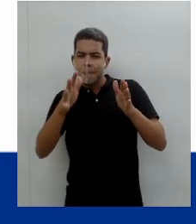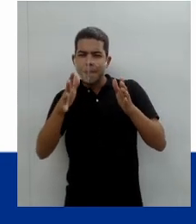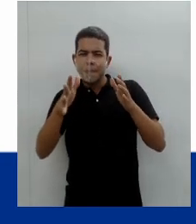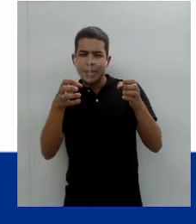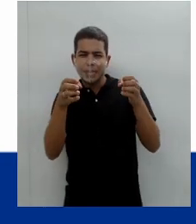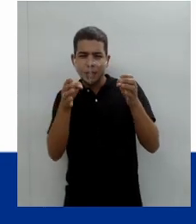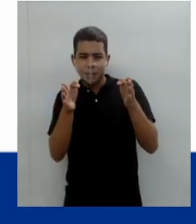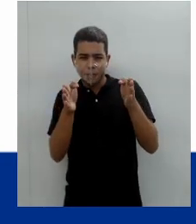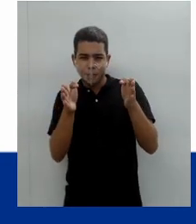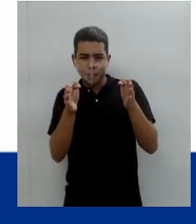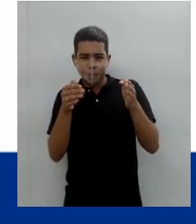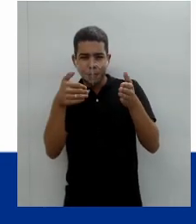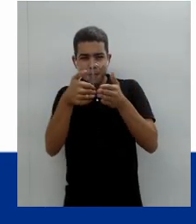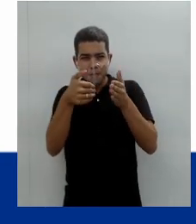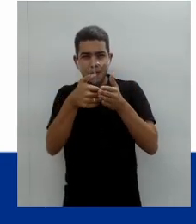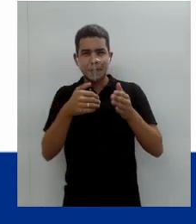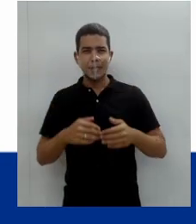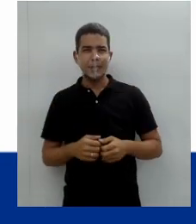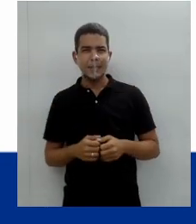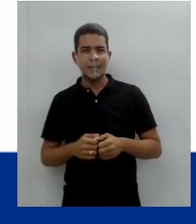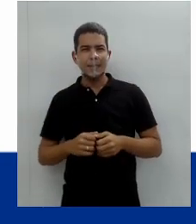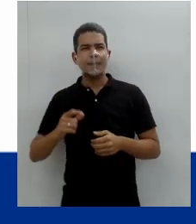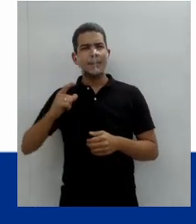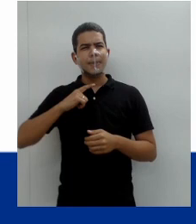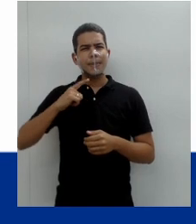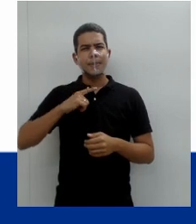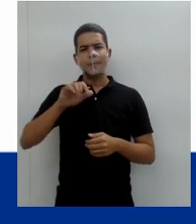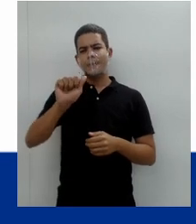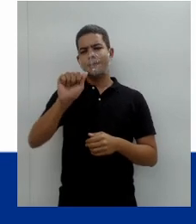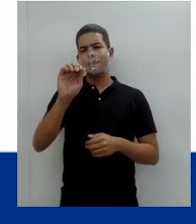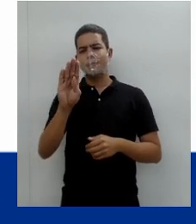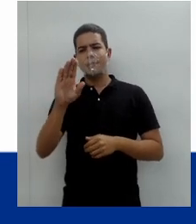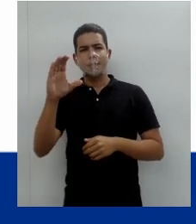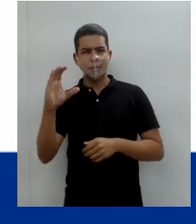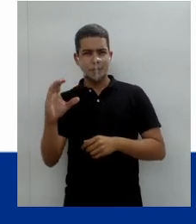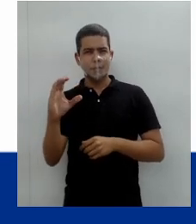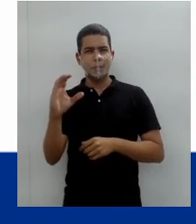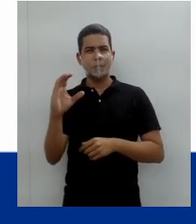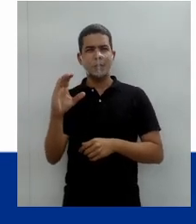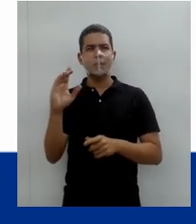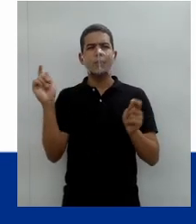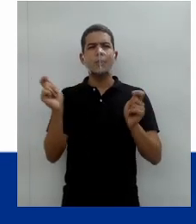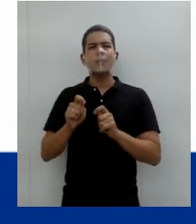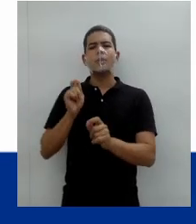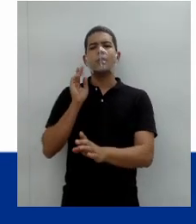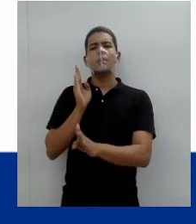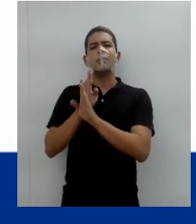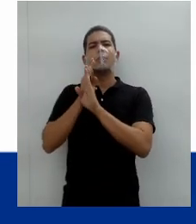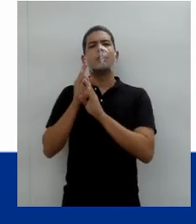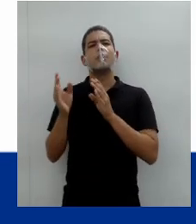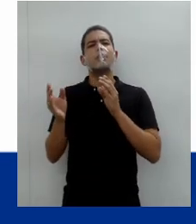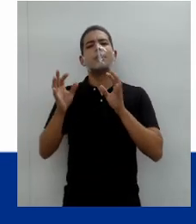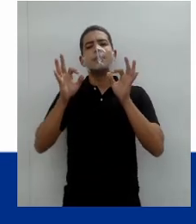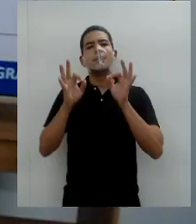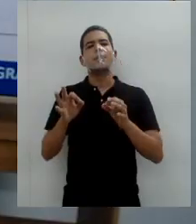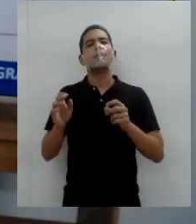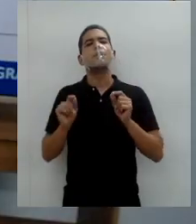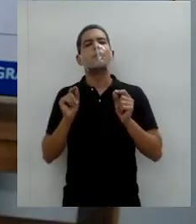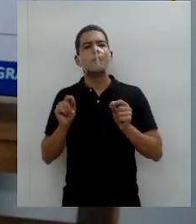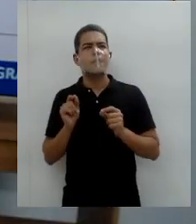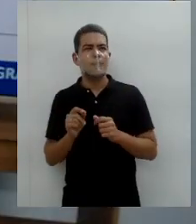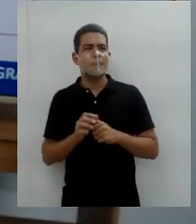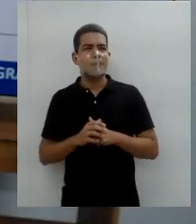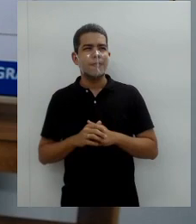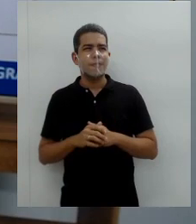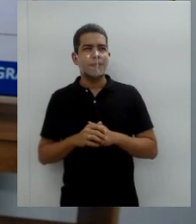faturamento, tá certo? Sobre os coeficientes da função quadrática, podemos afirmar que, presta atenção agora, corta para mim,